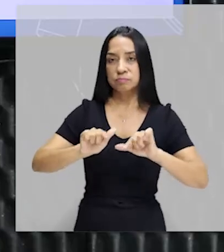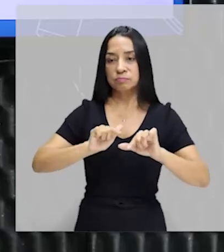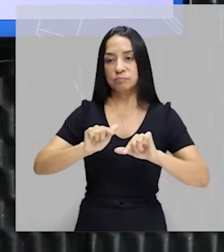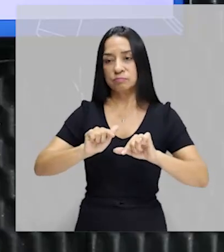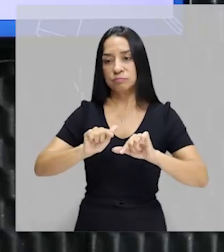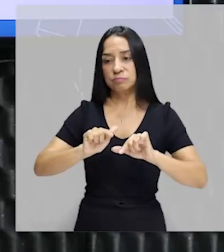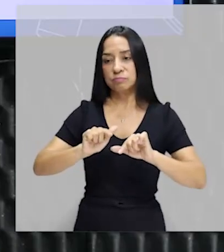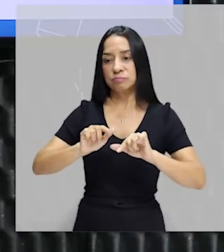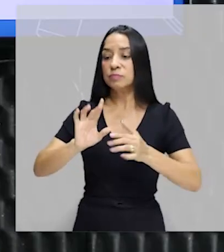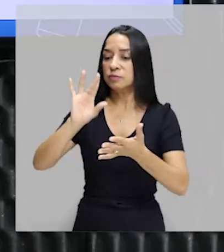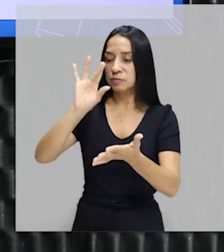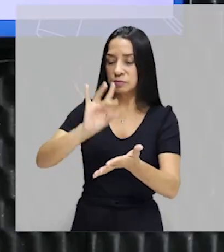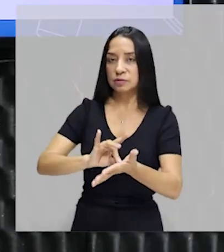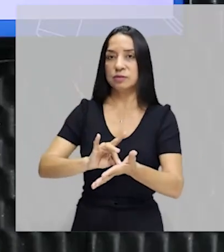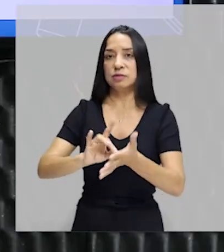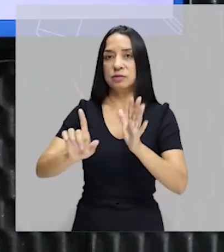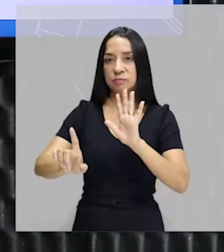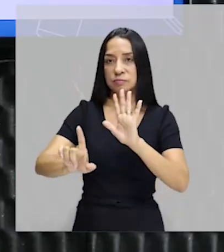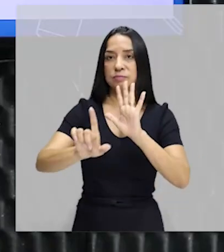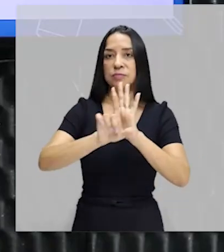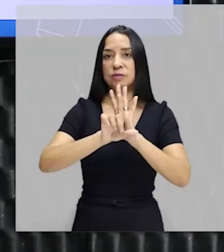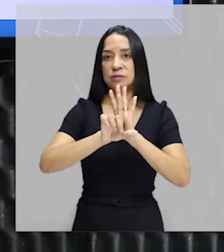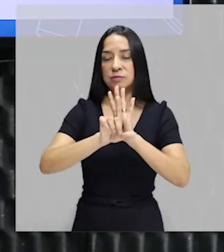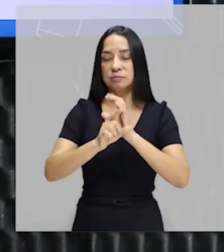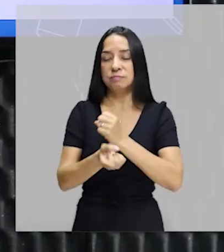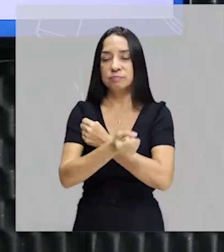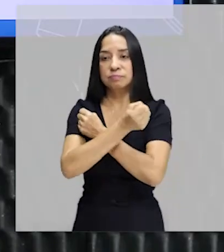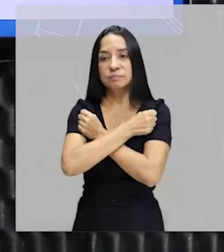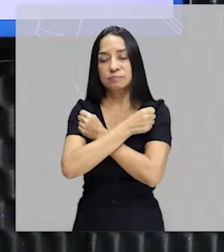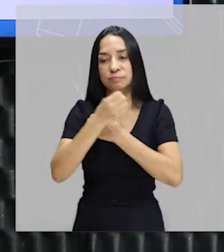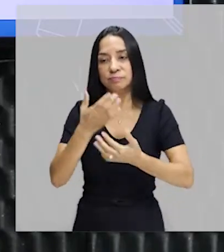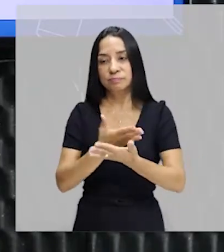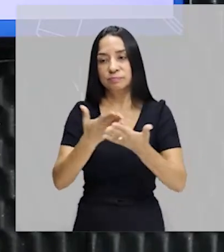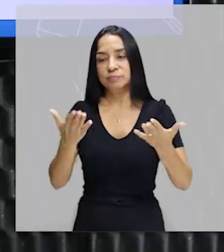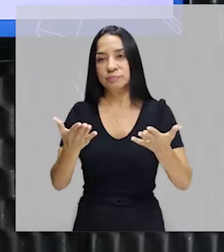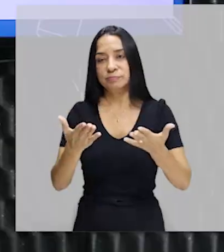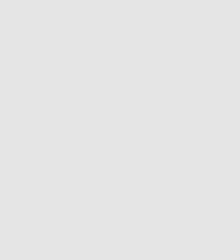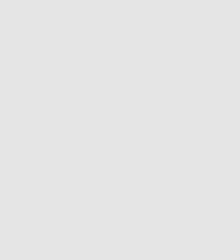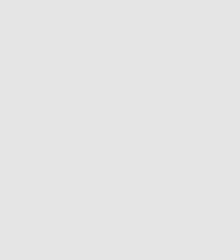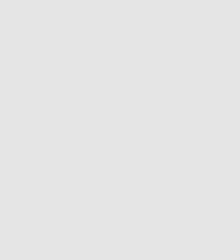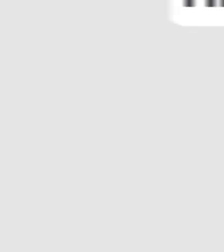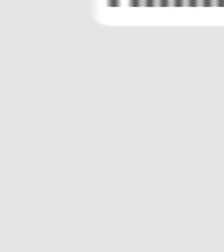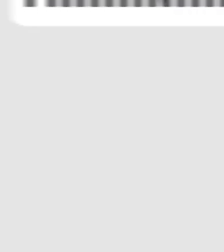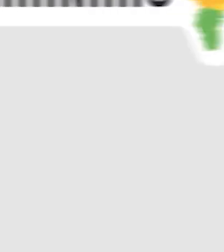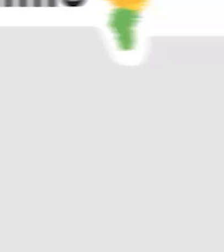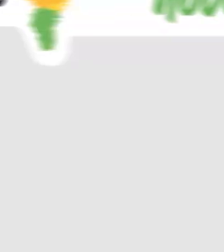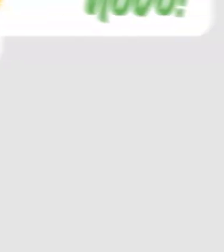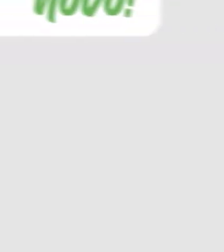legítima, é legal. Um grande abraço e até o nosso próximo encontro.